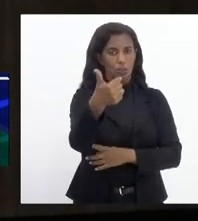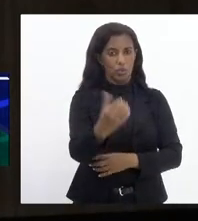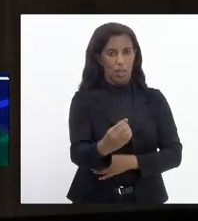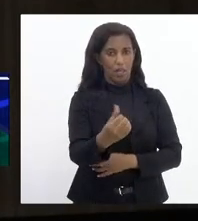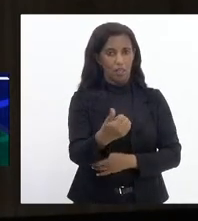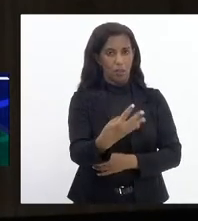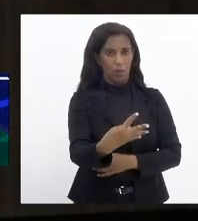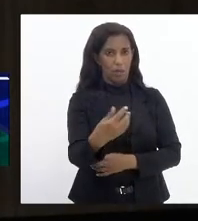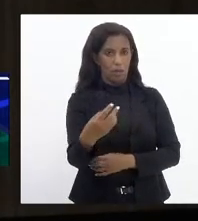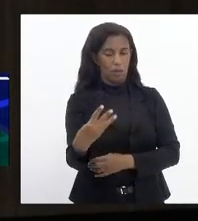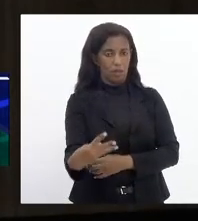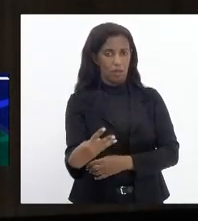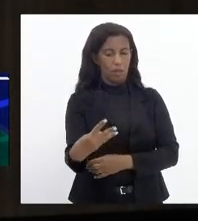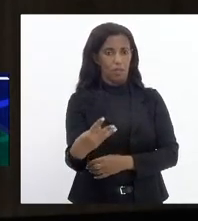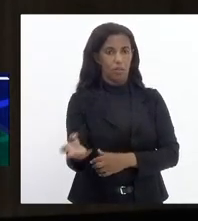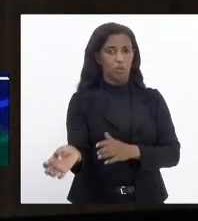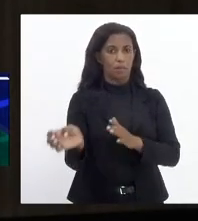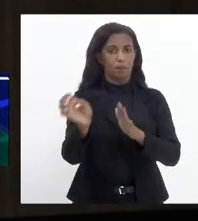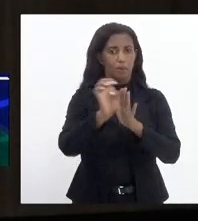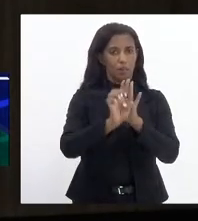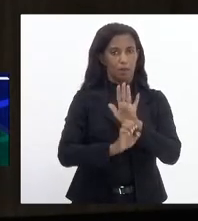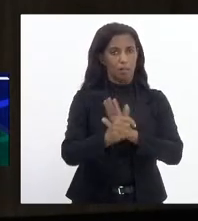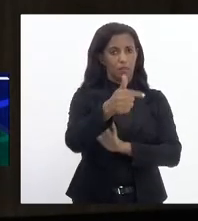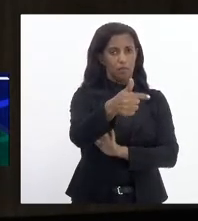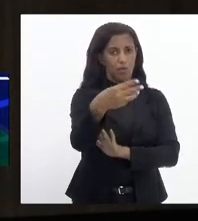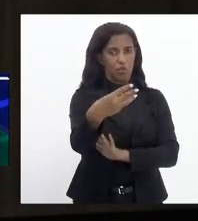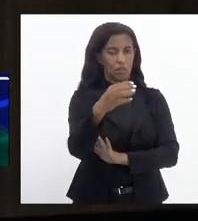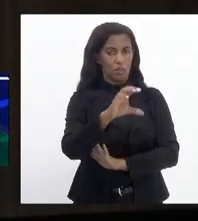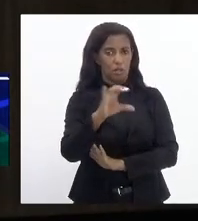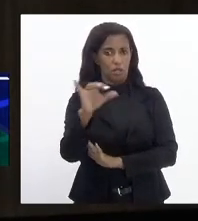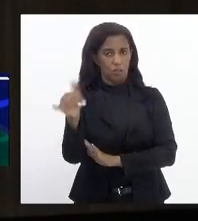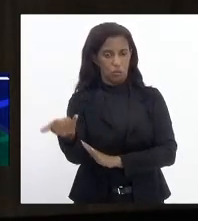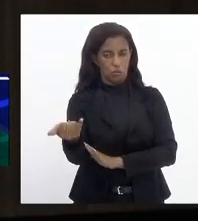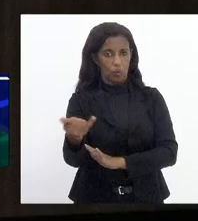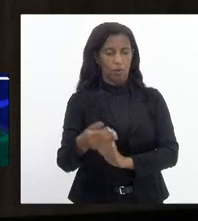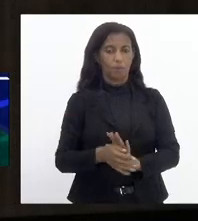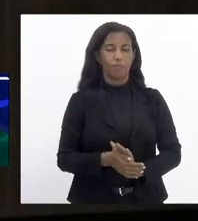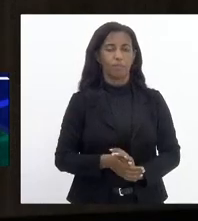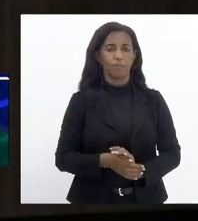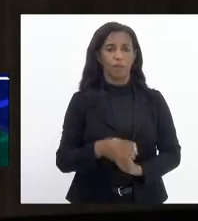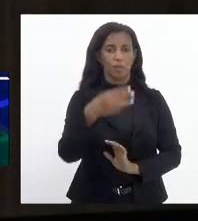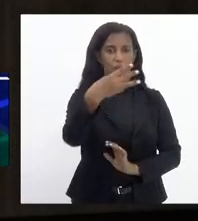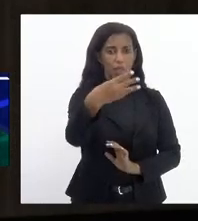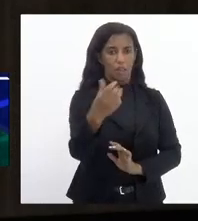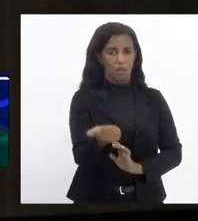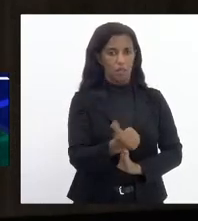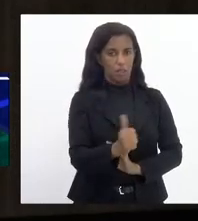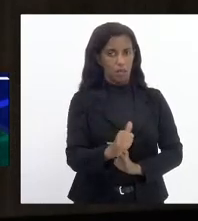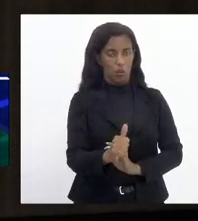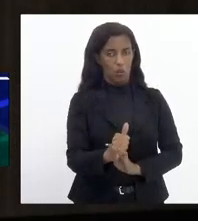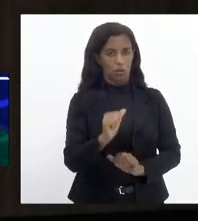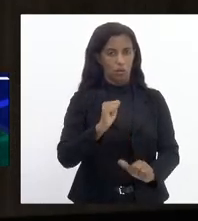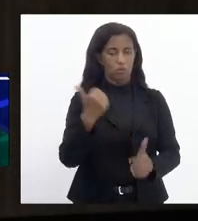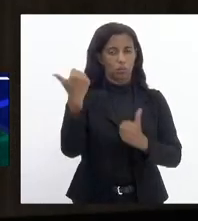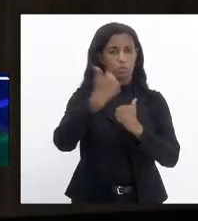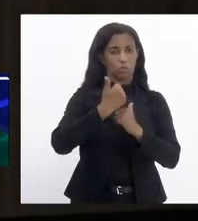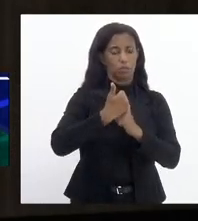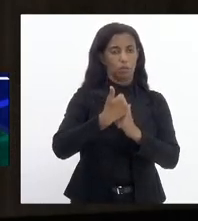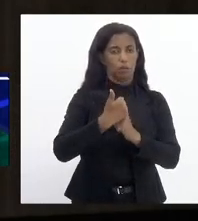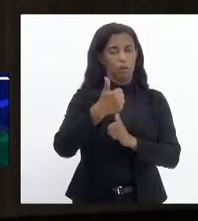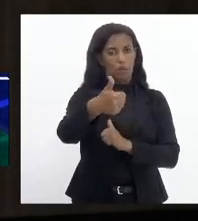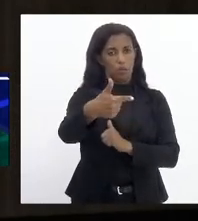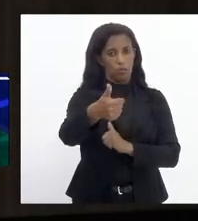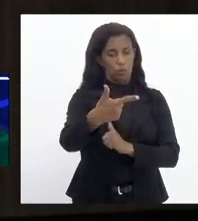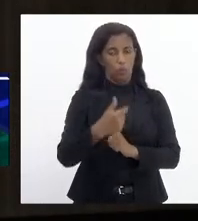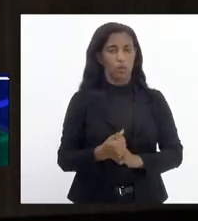2, 10 e 43, pela emenda 23 da CCJ, pela prejudicabilidade das emendas 3 e 11, pela emenda 22 da CCJ,